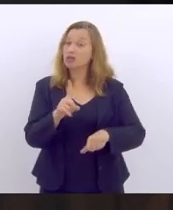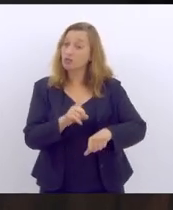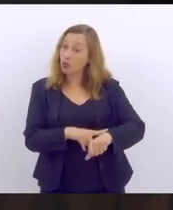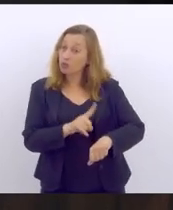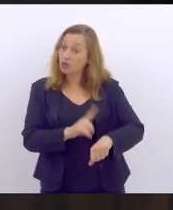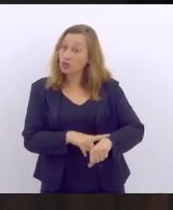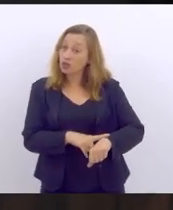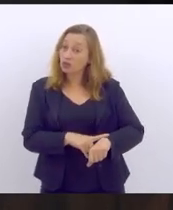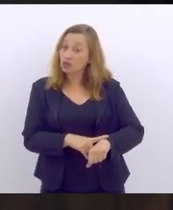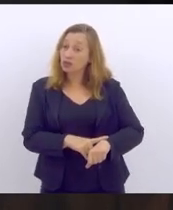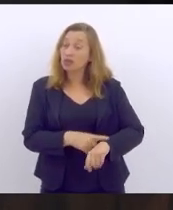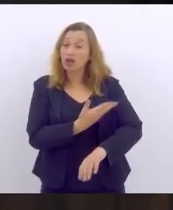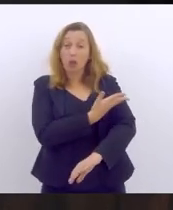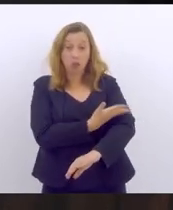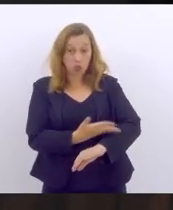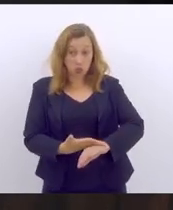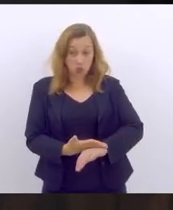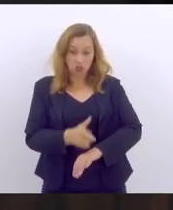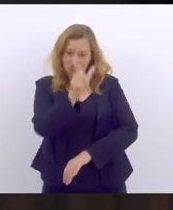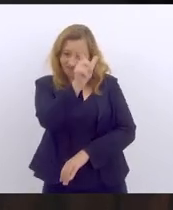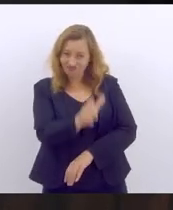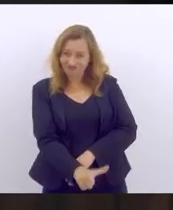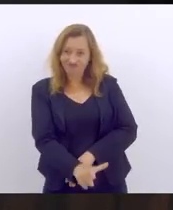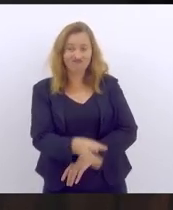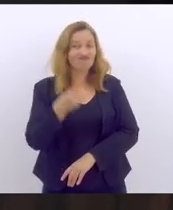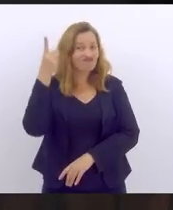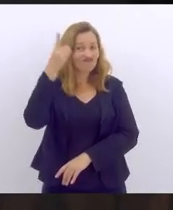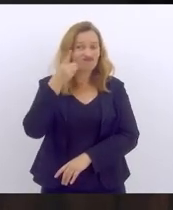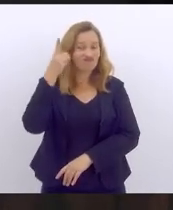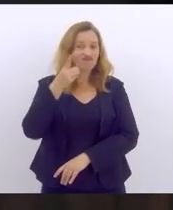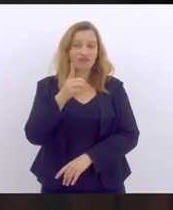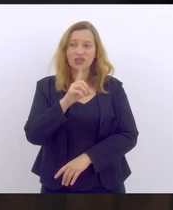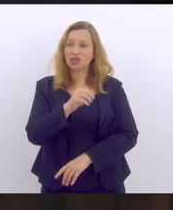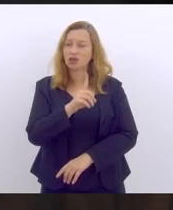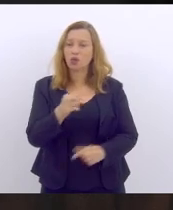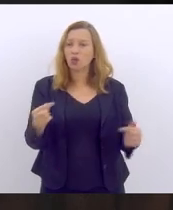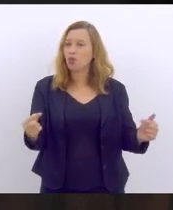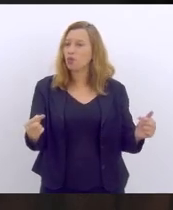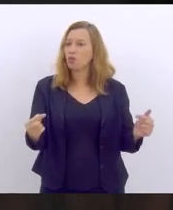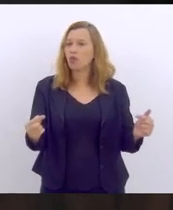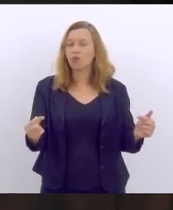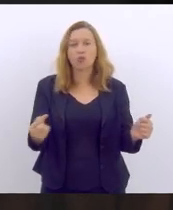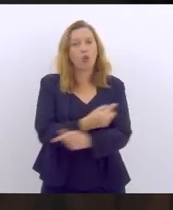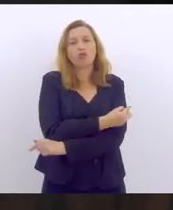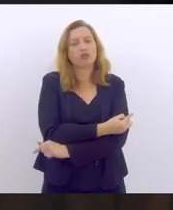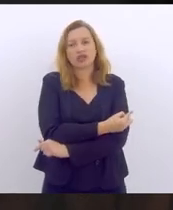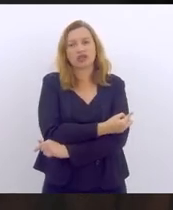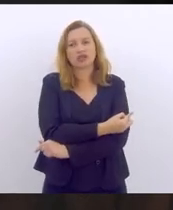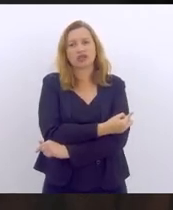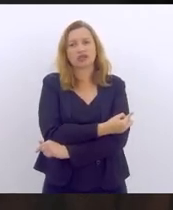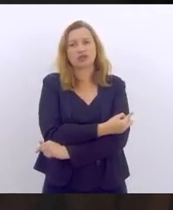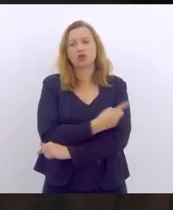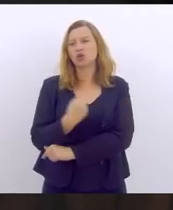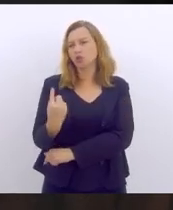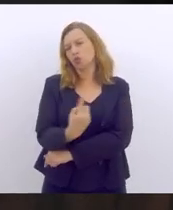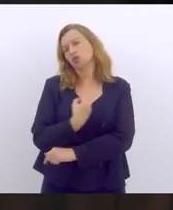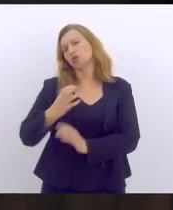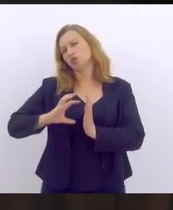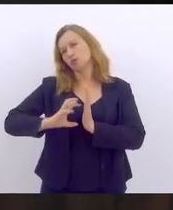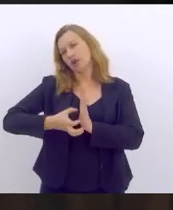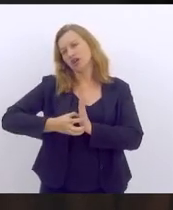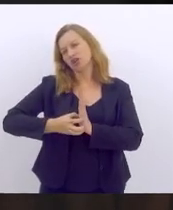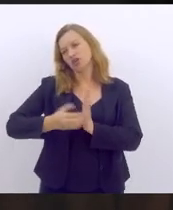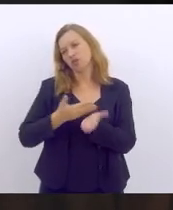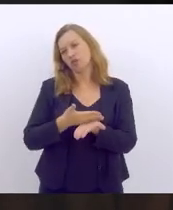que a postura deste Deputado não comunga com a postura do nosso partido